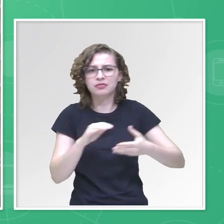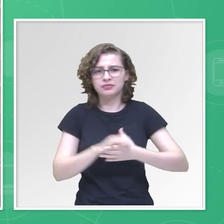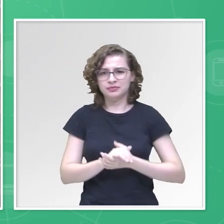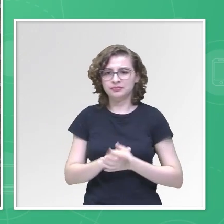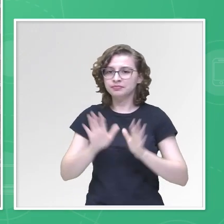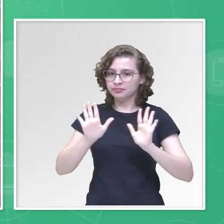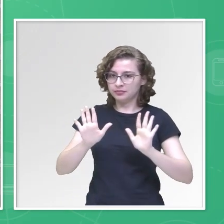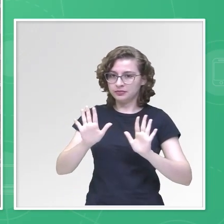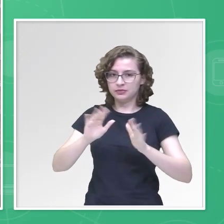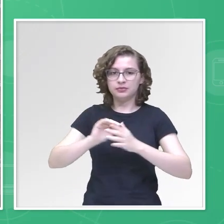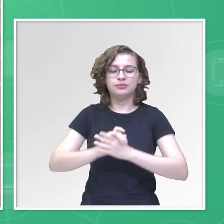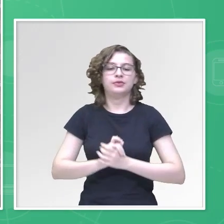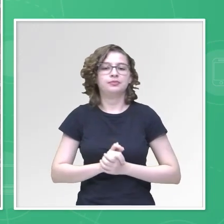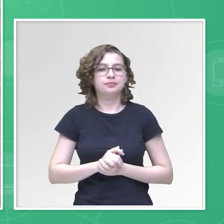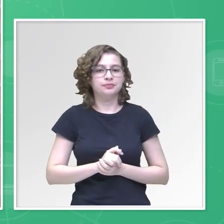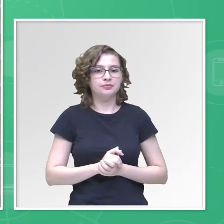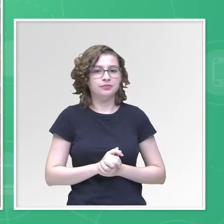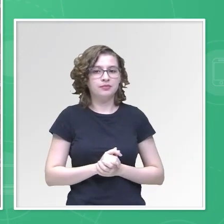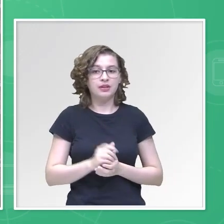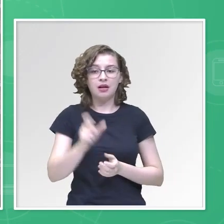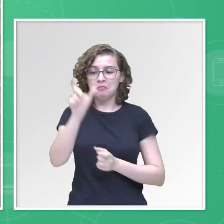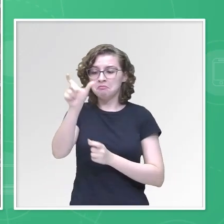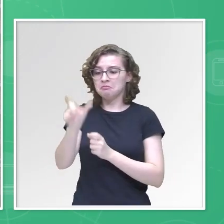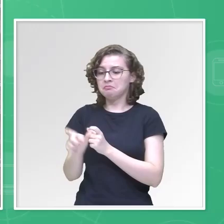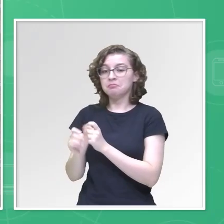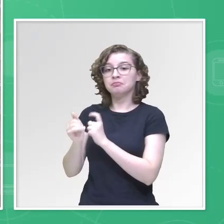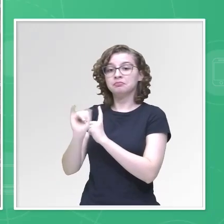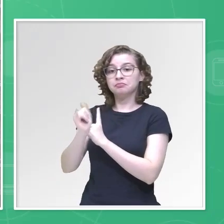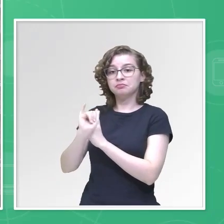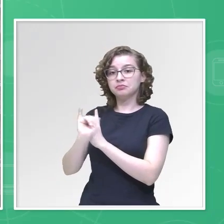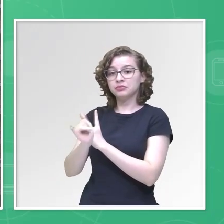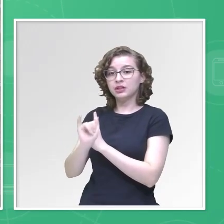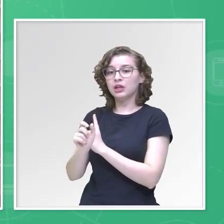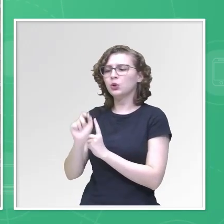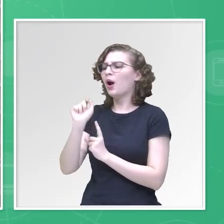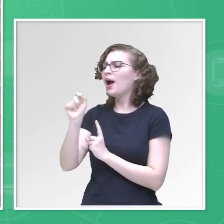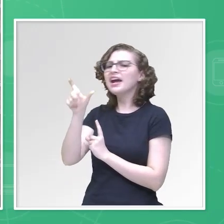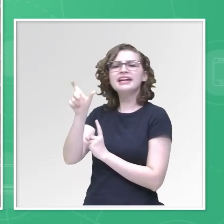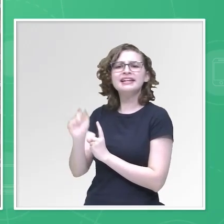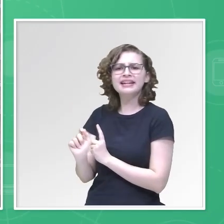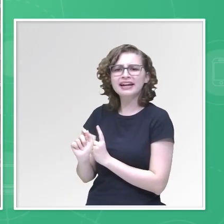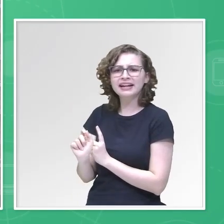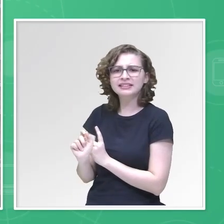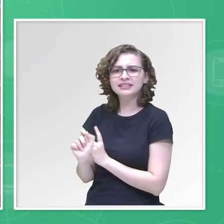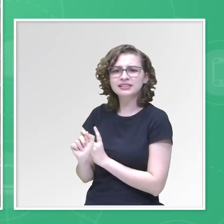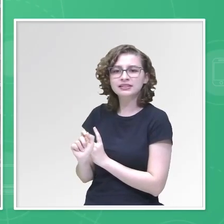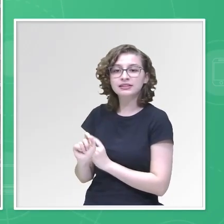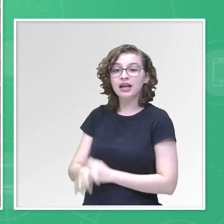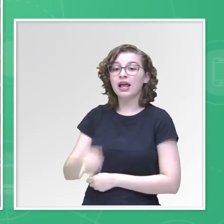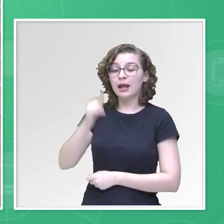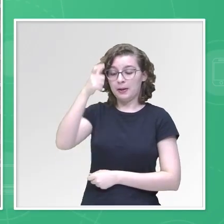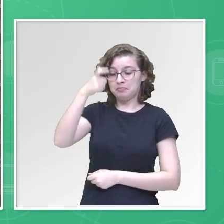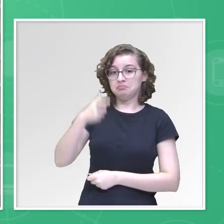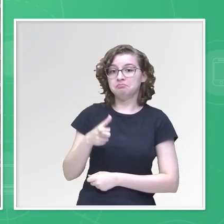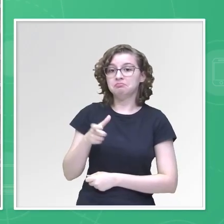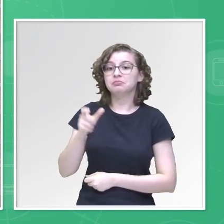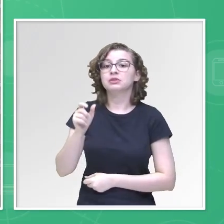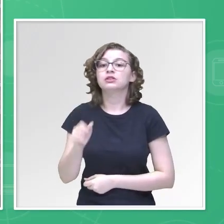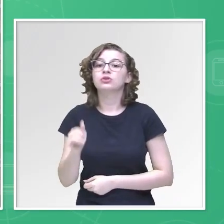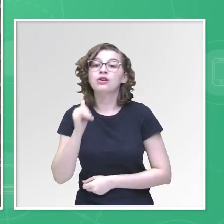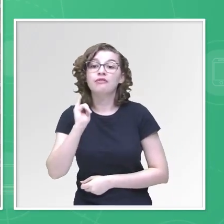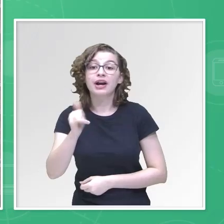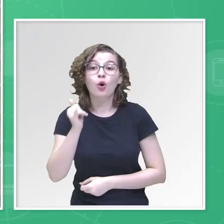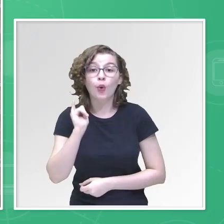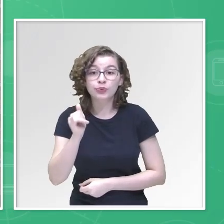primeiro entenda quem é o narrador é aquele que conta a história é aquele que está amarrando que está contando a